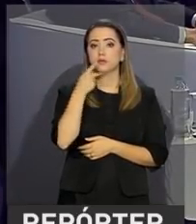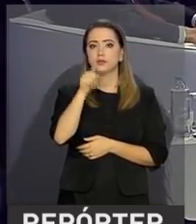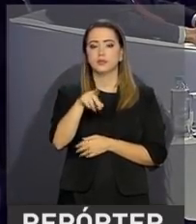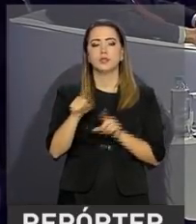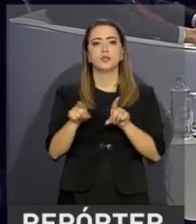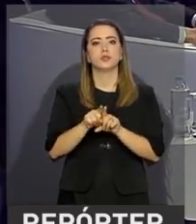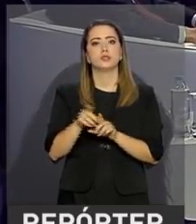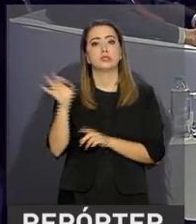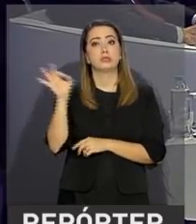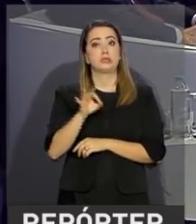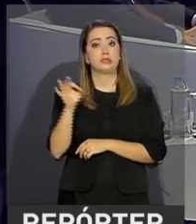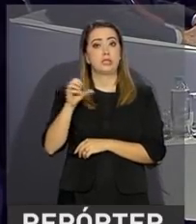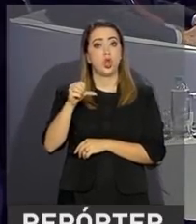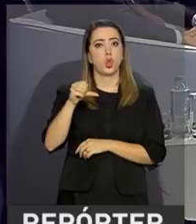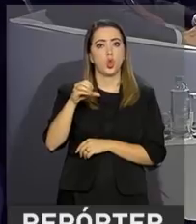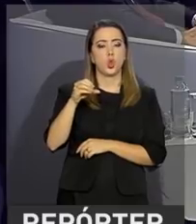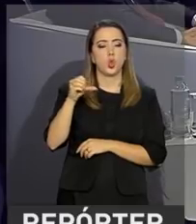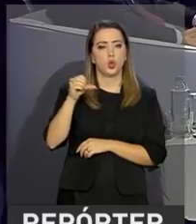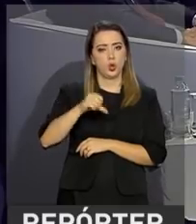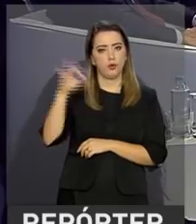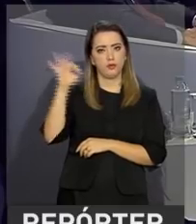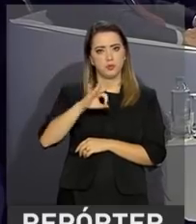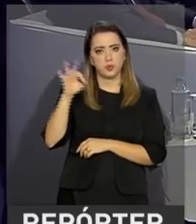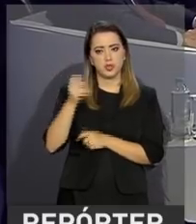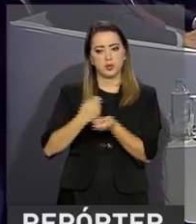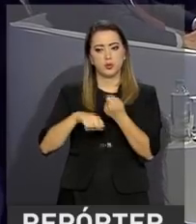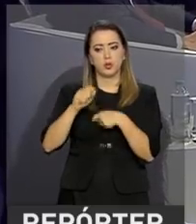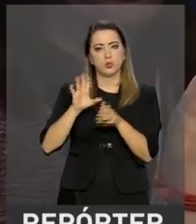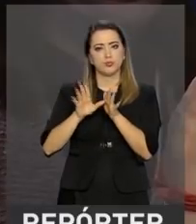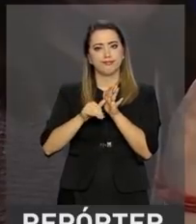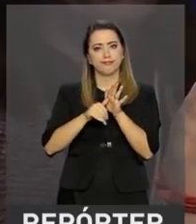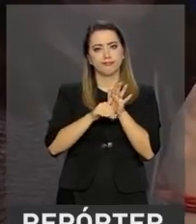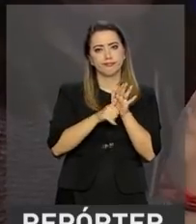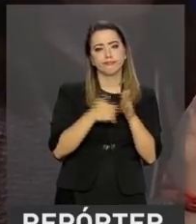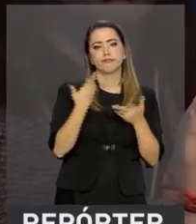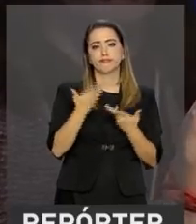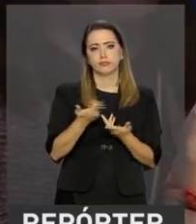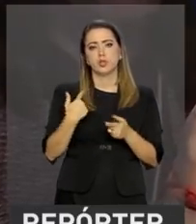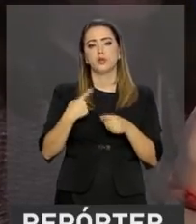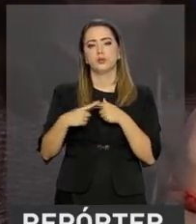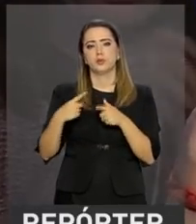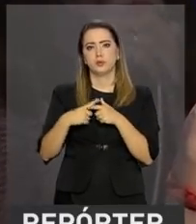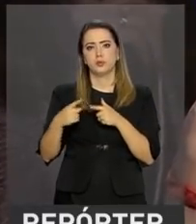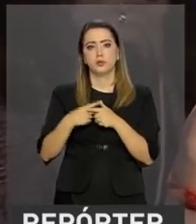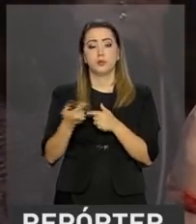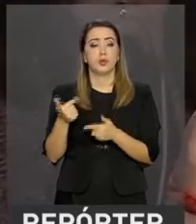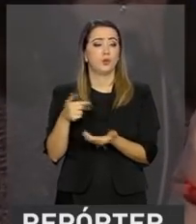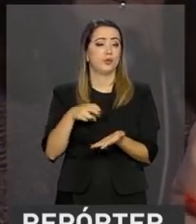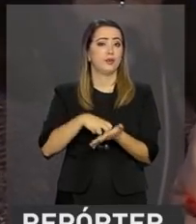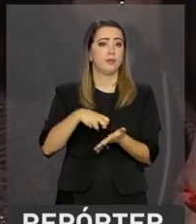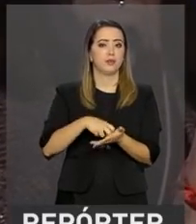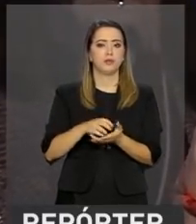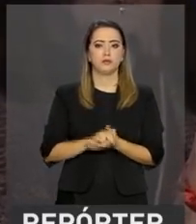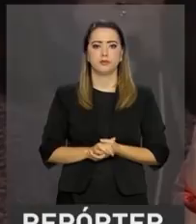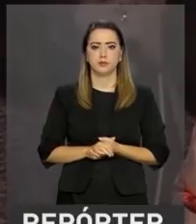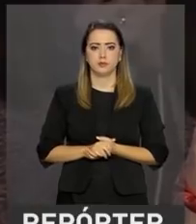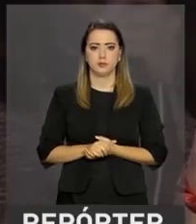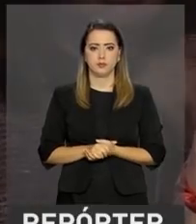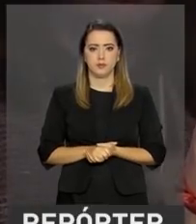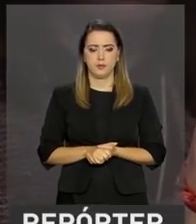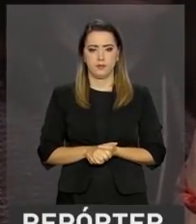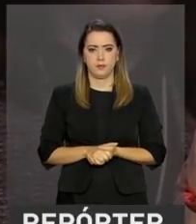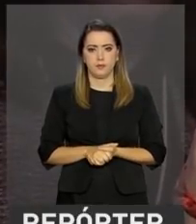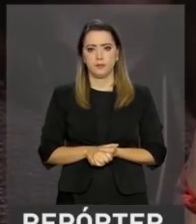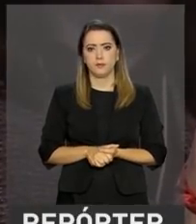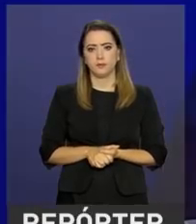9% da economia mexicana e que a impunidade alimenta o problema é que como ele não é por cento do